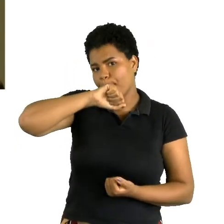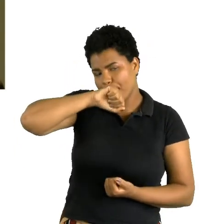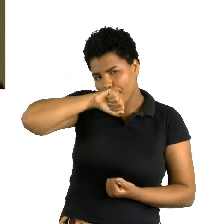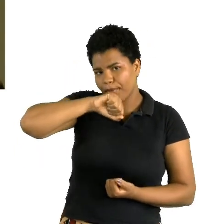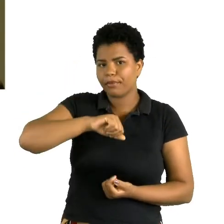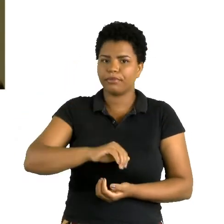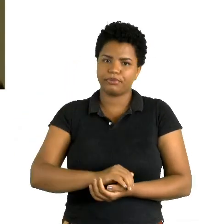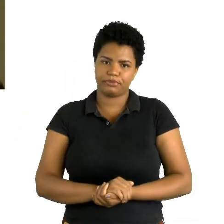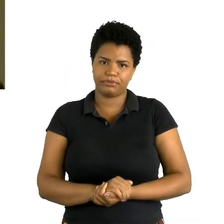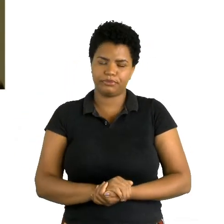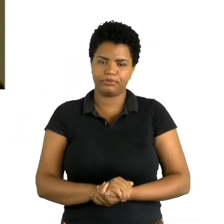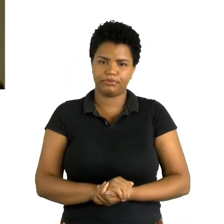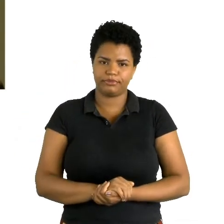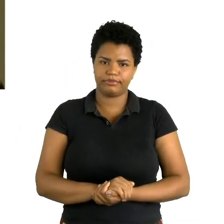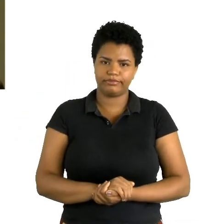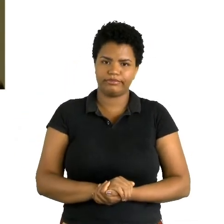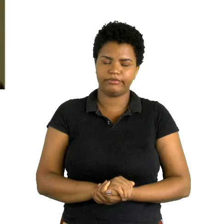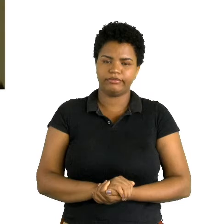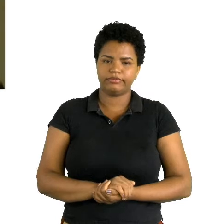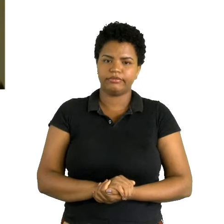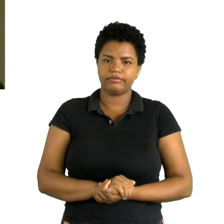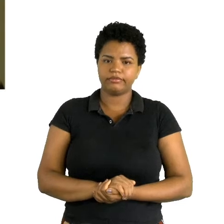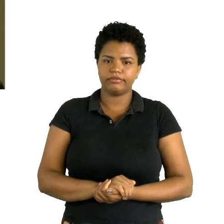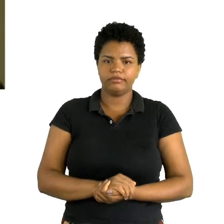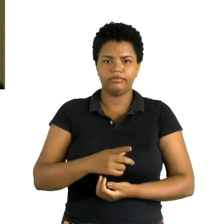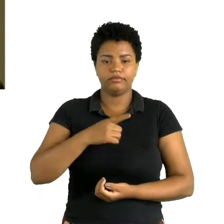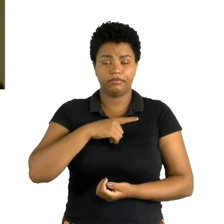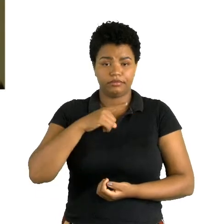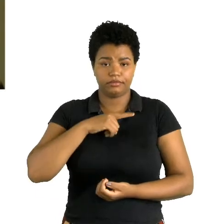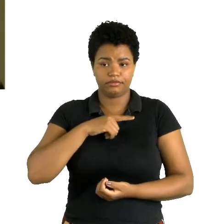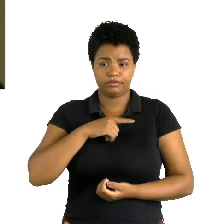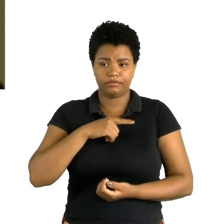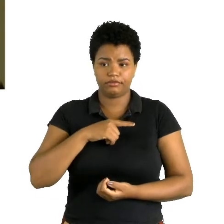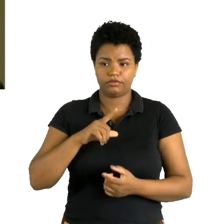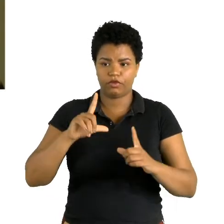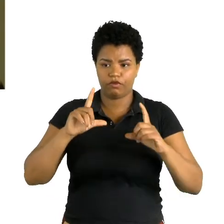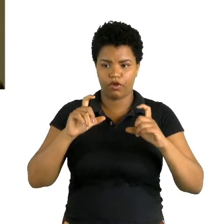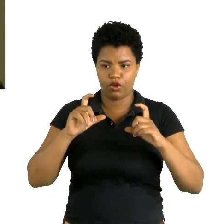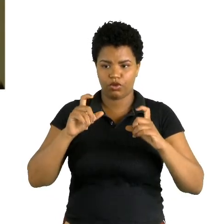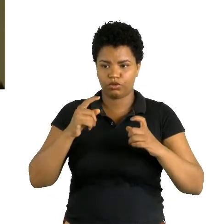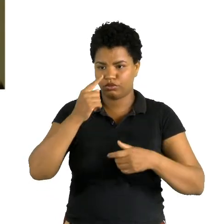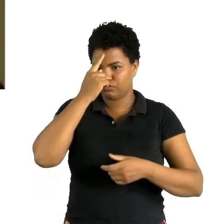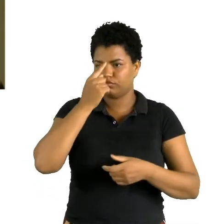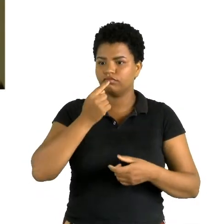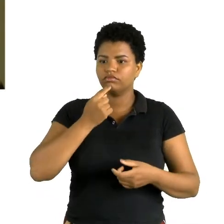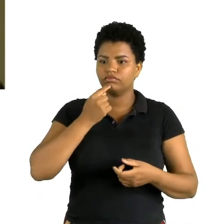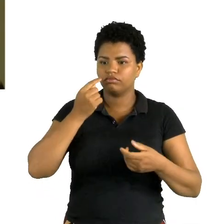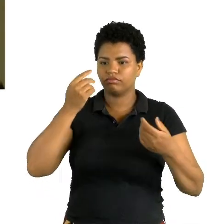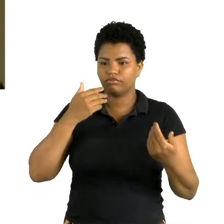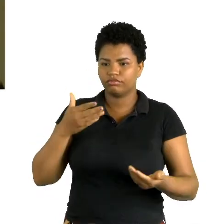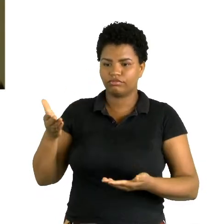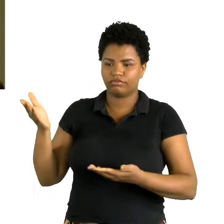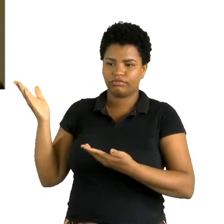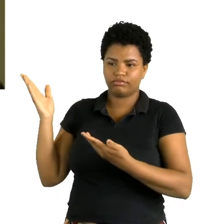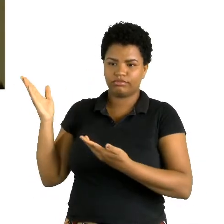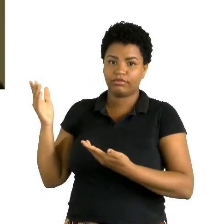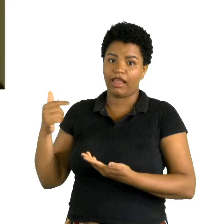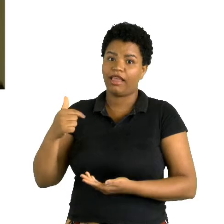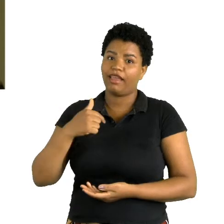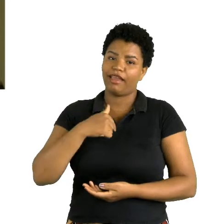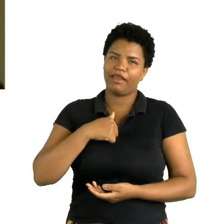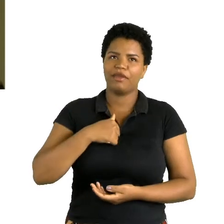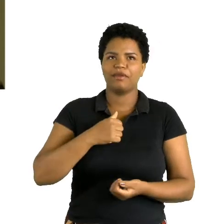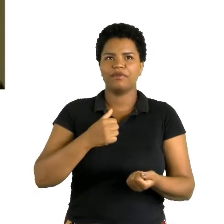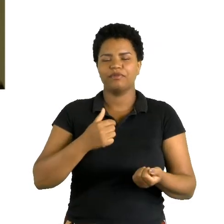Mother. E aí nós temos uma foto bem bem típica, no caso eu e o meu filho,